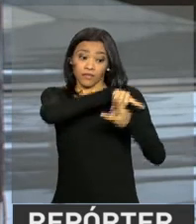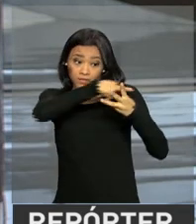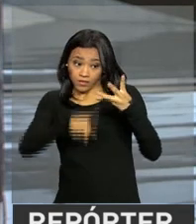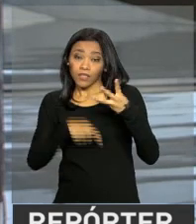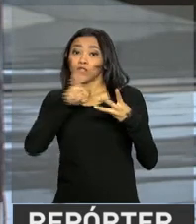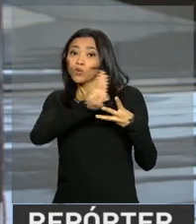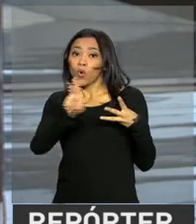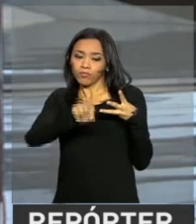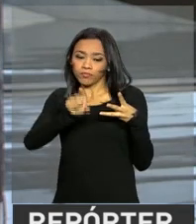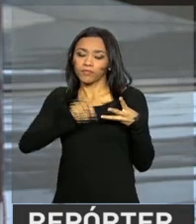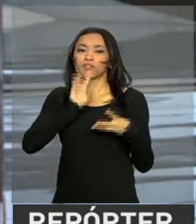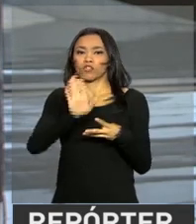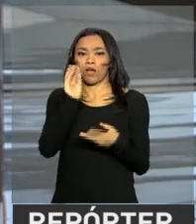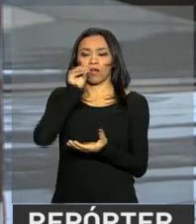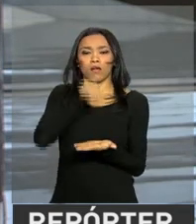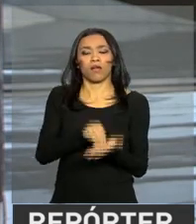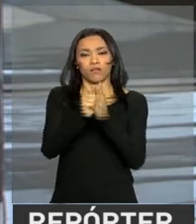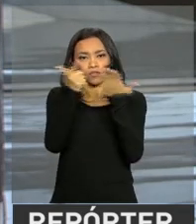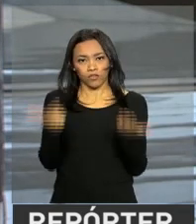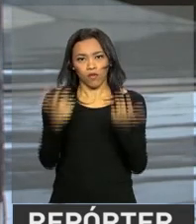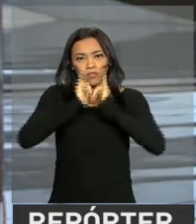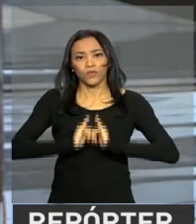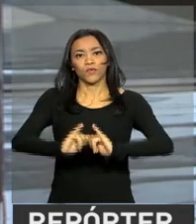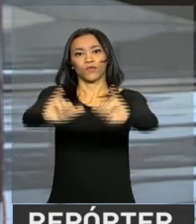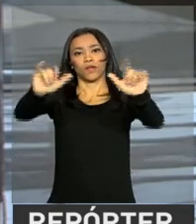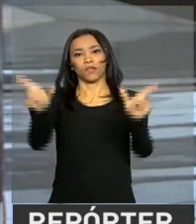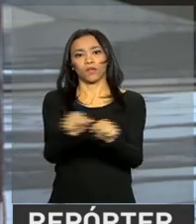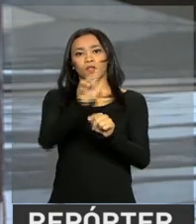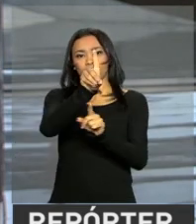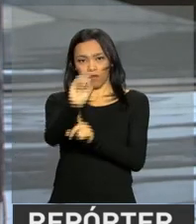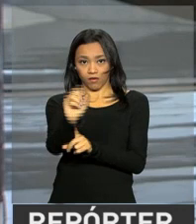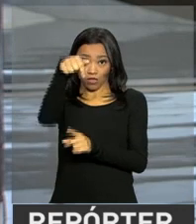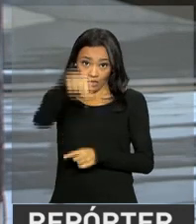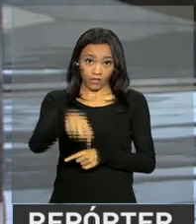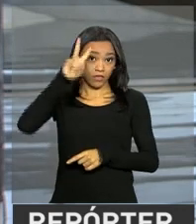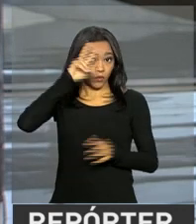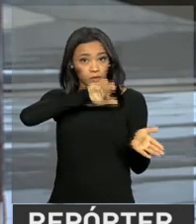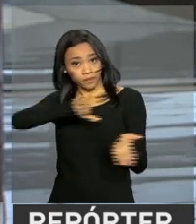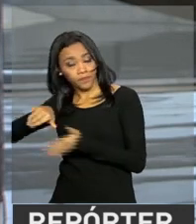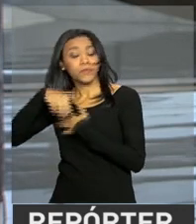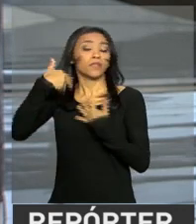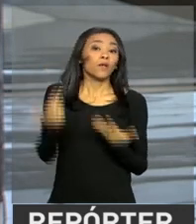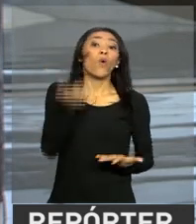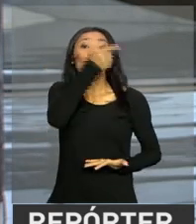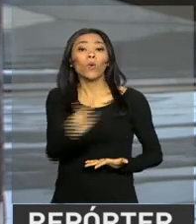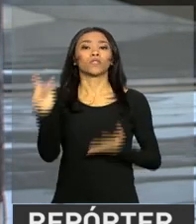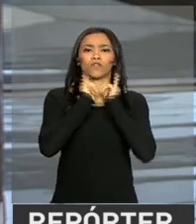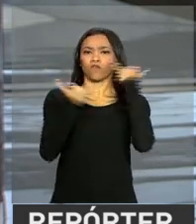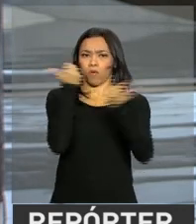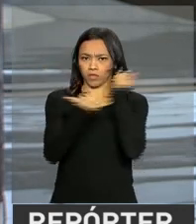nomeações elas foram publicadas no Diário Oficial da União desta segunda-feira bom algumas informações aqui do Palácio do